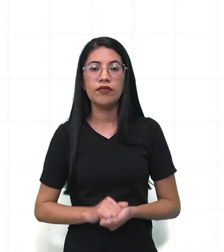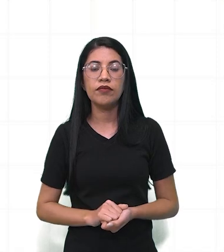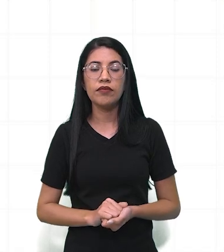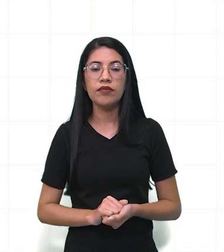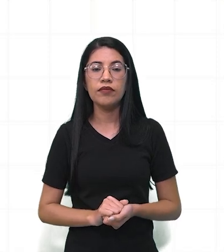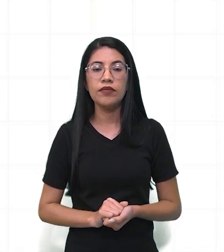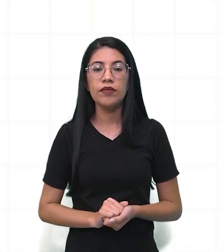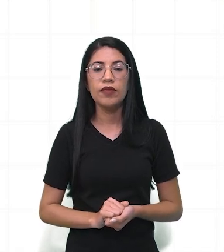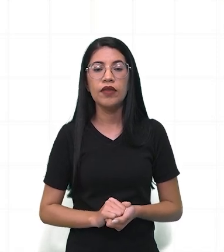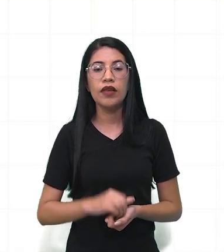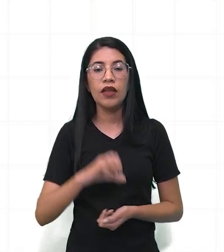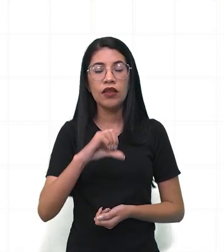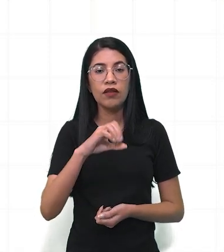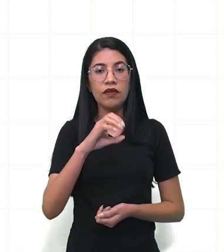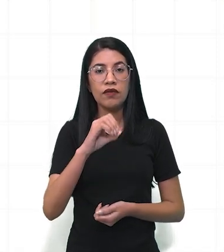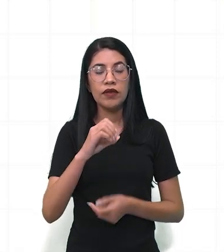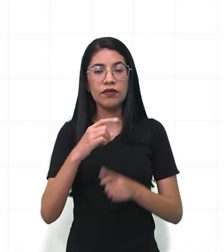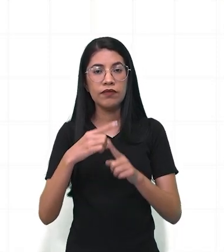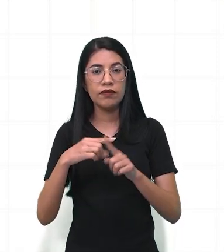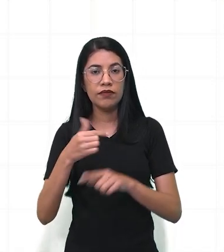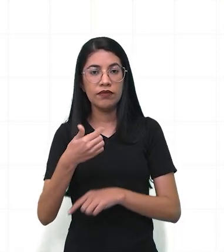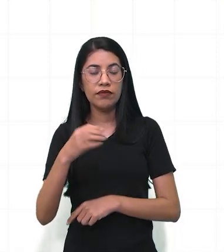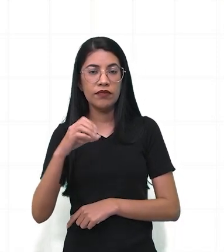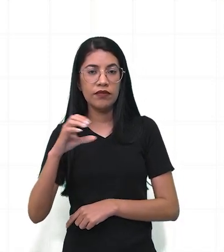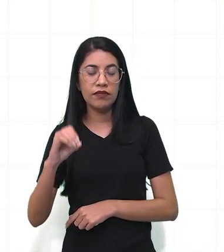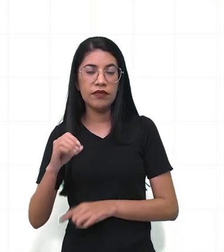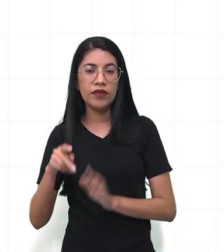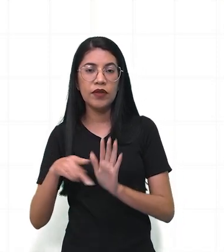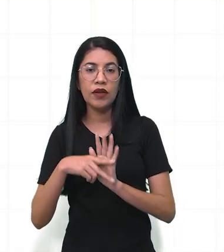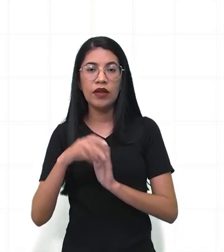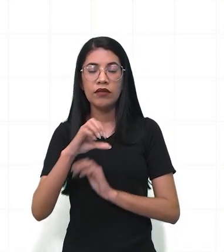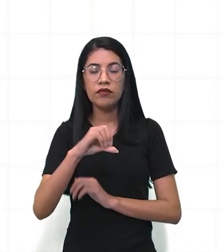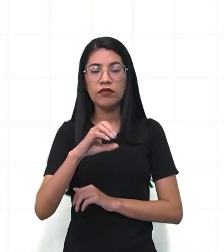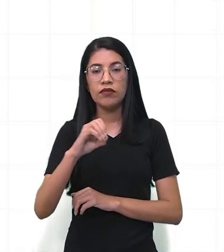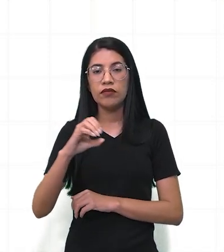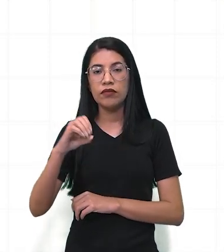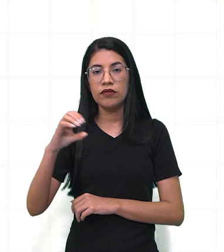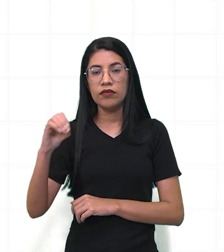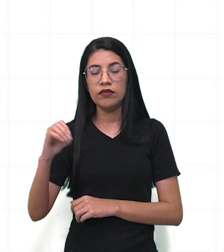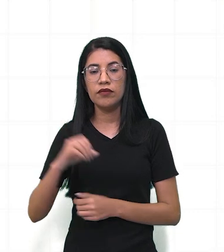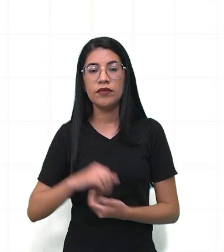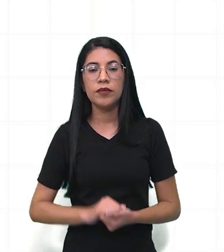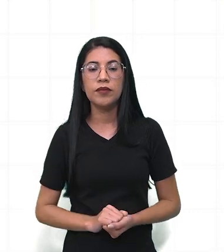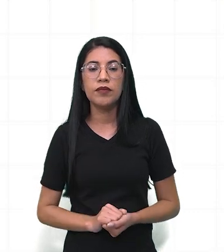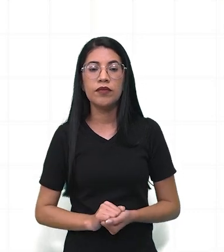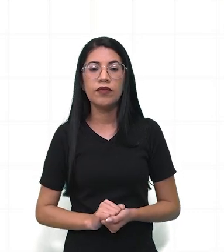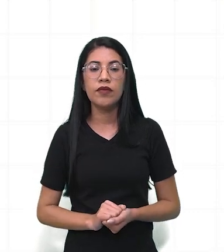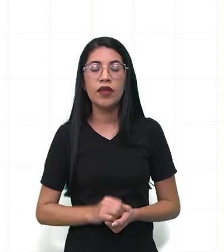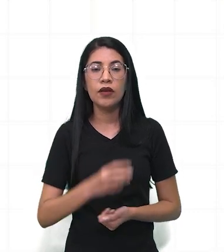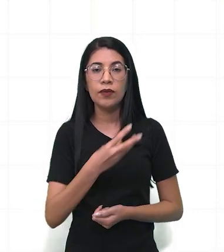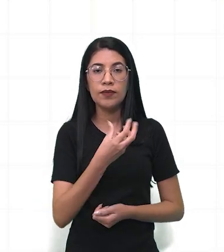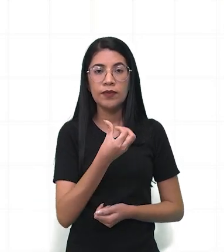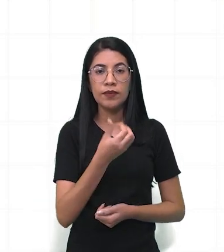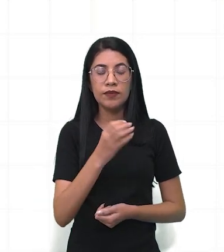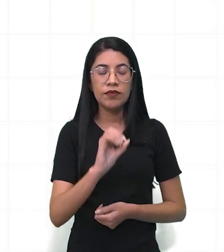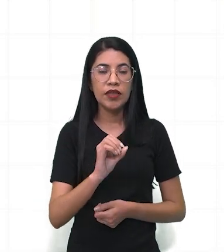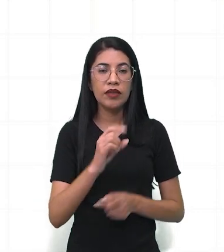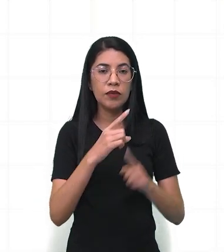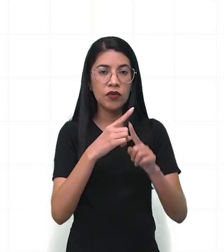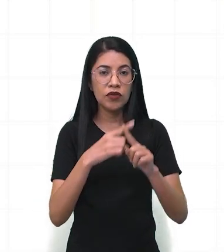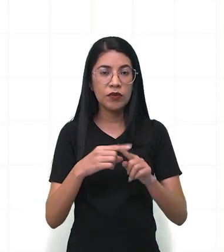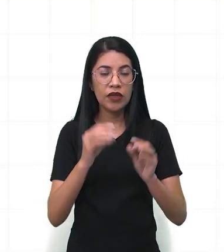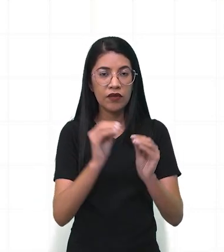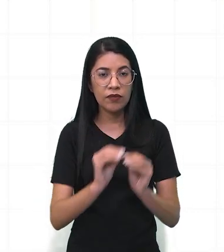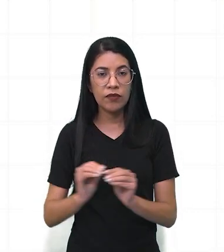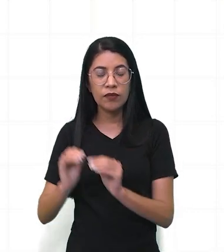ser igual a 90.000. O 360 que está multiplicando, vem para cá dividindo. Então, vai